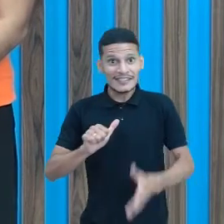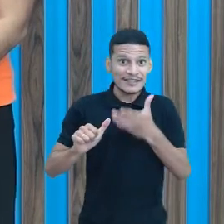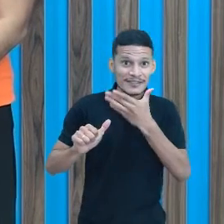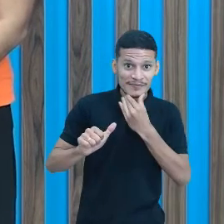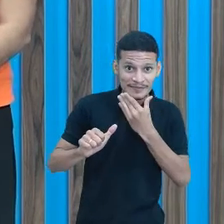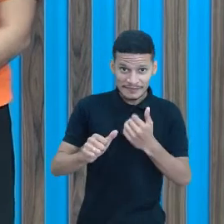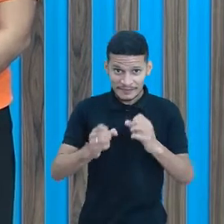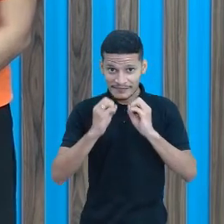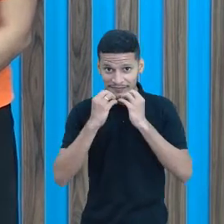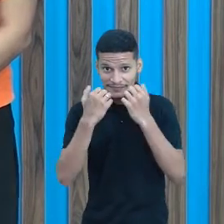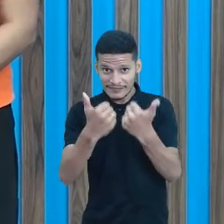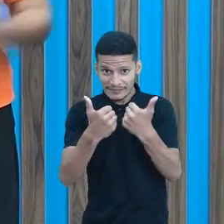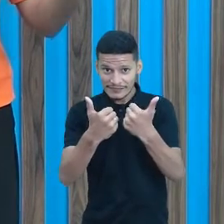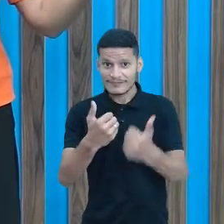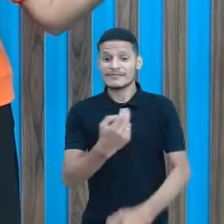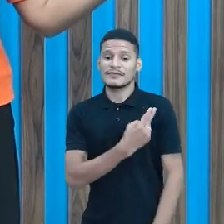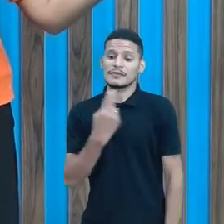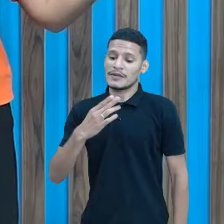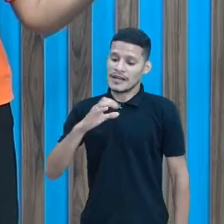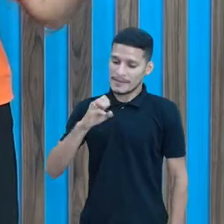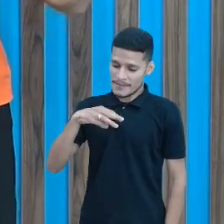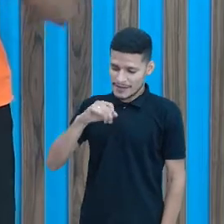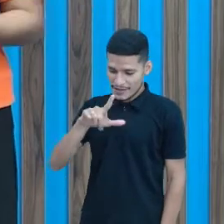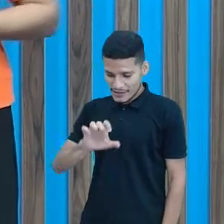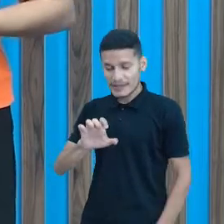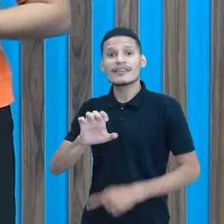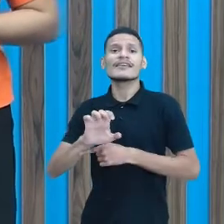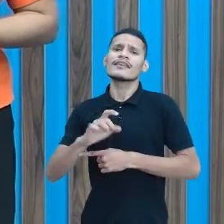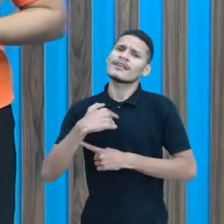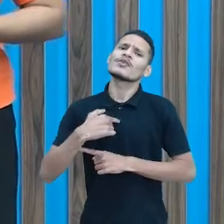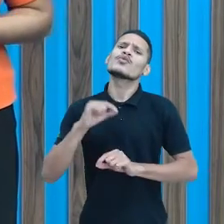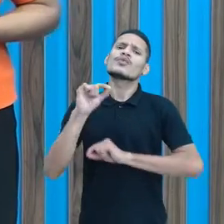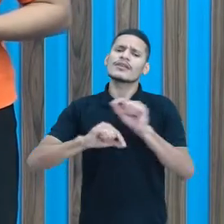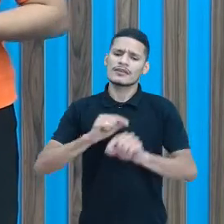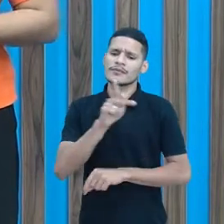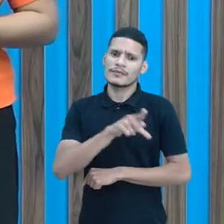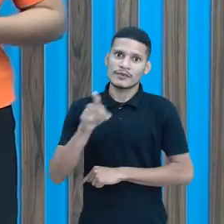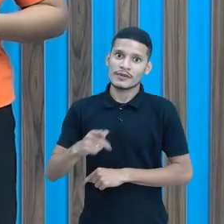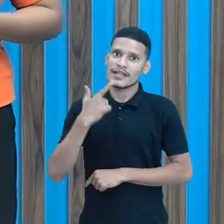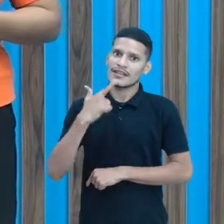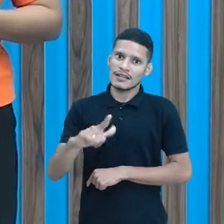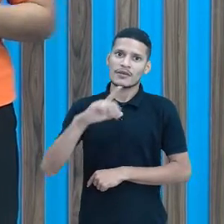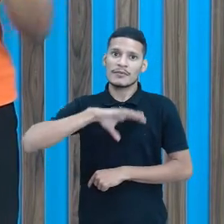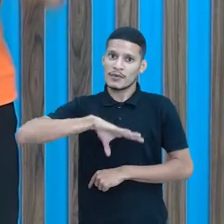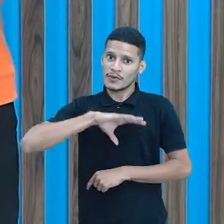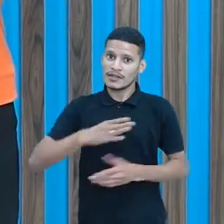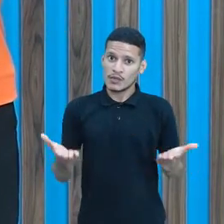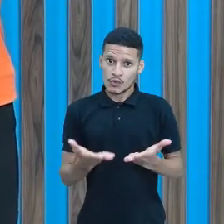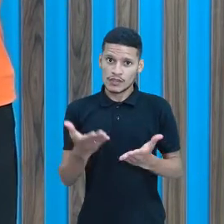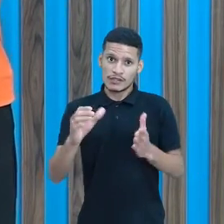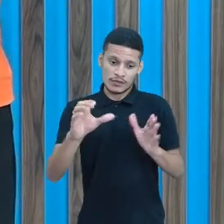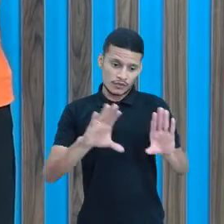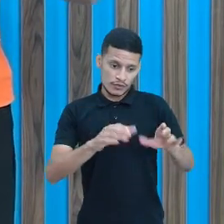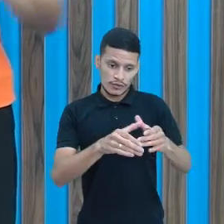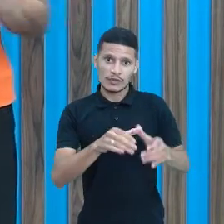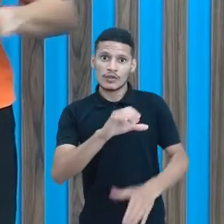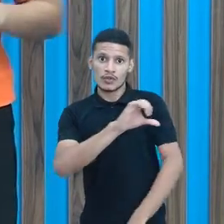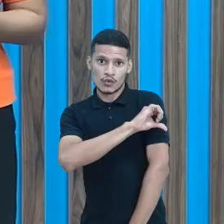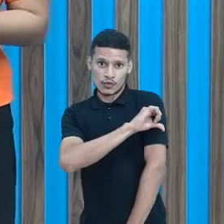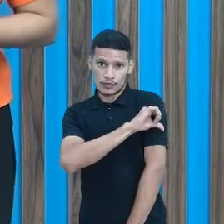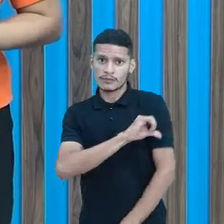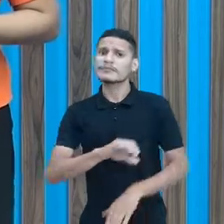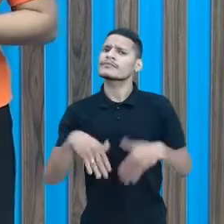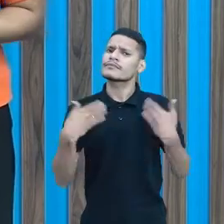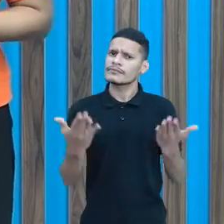meninos, tudo bem? Eu sou Camille Borba e serei a professora de língua portuguesa de vocês do 9º ano de hoje. Então,